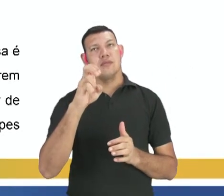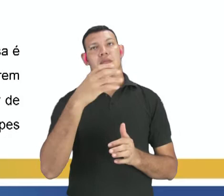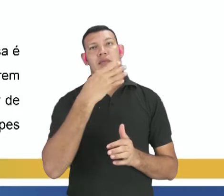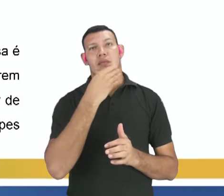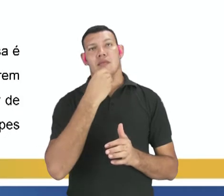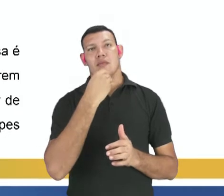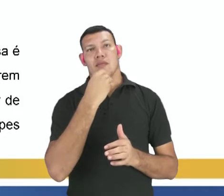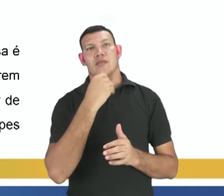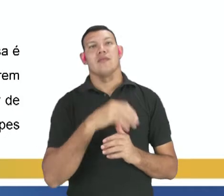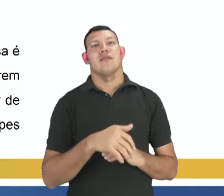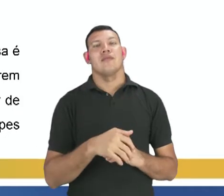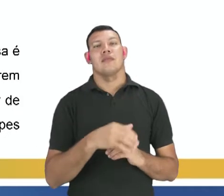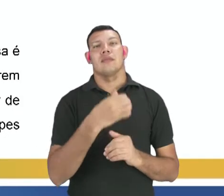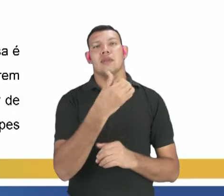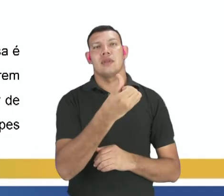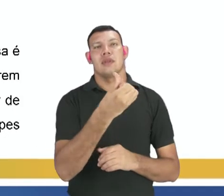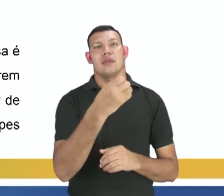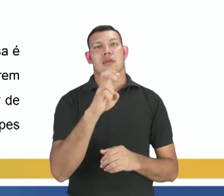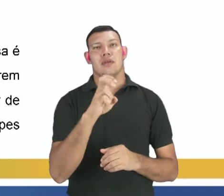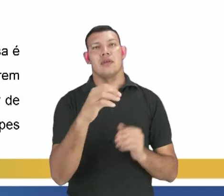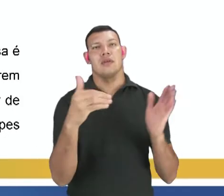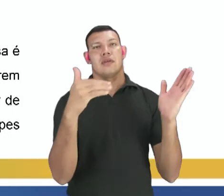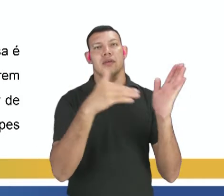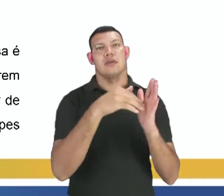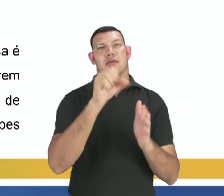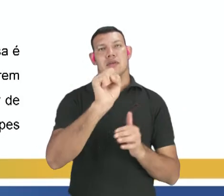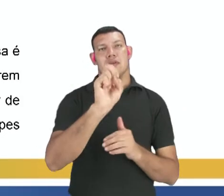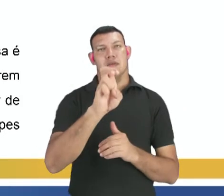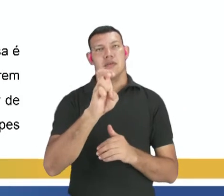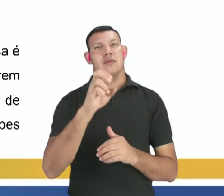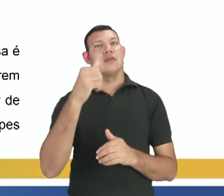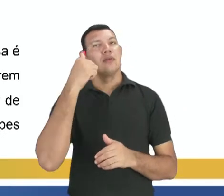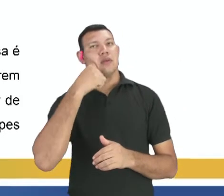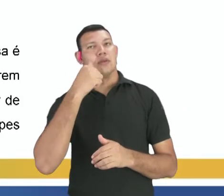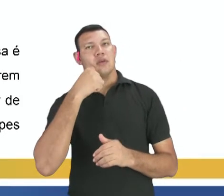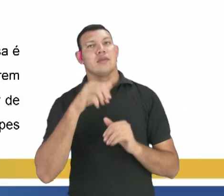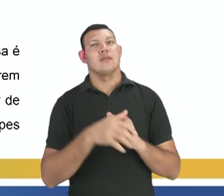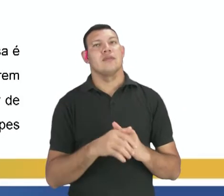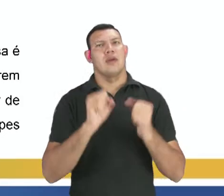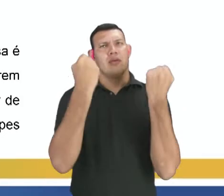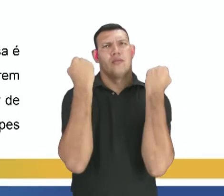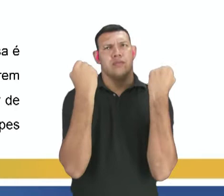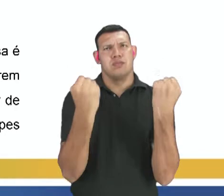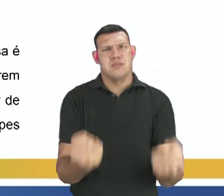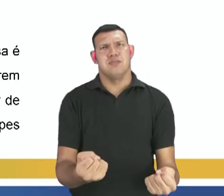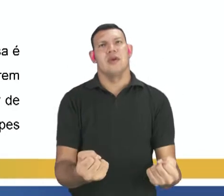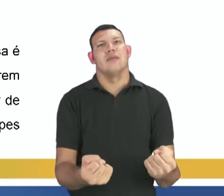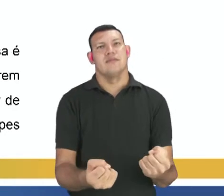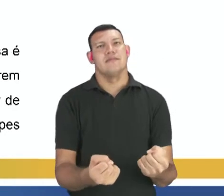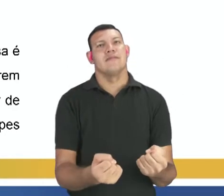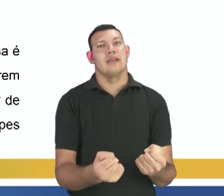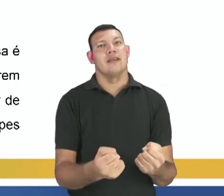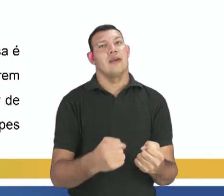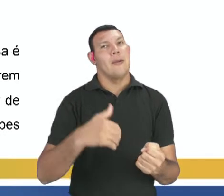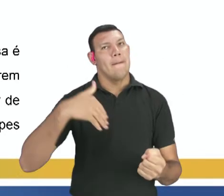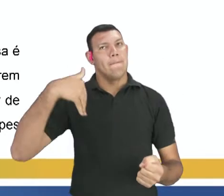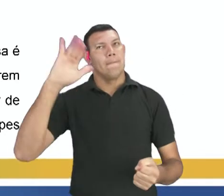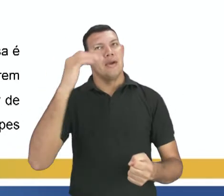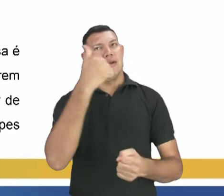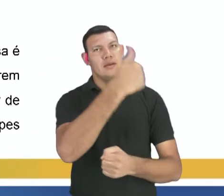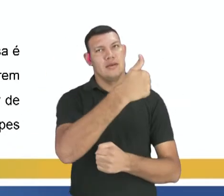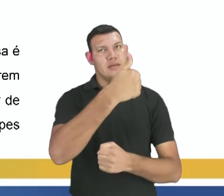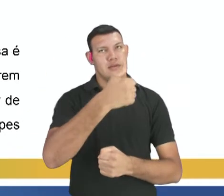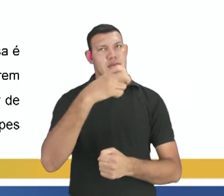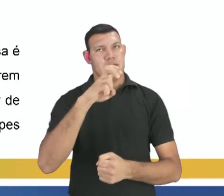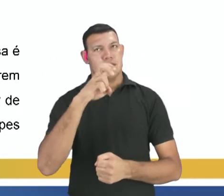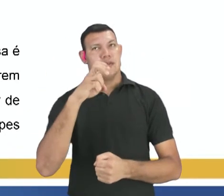de 85 quilos para as mulheres. E temos também o absoluto, que é qualquer peso. Já deu para